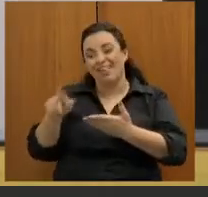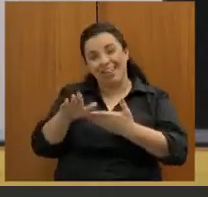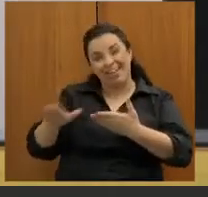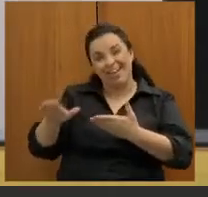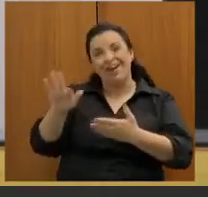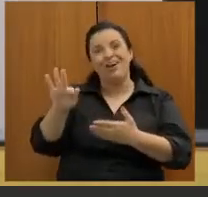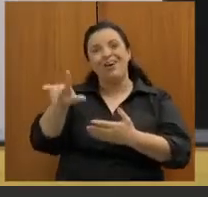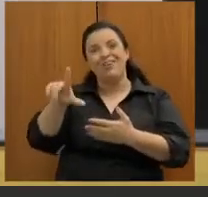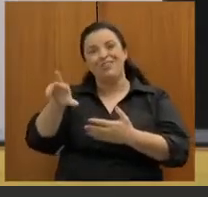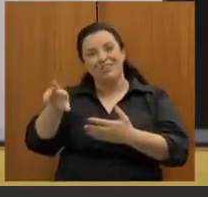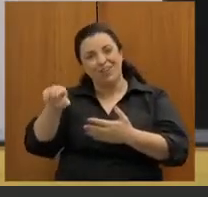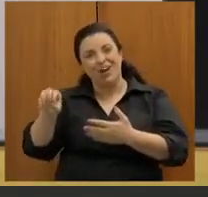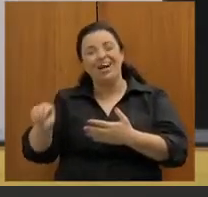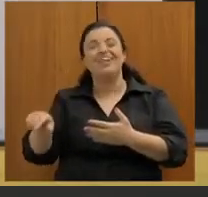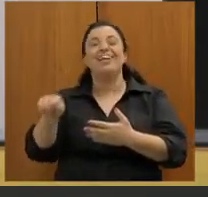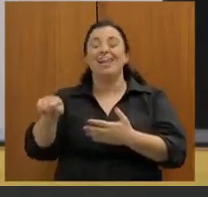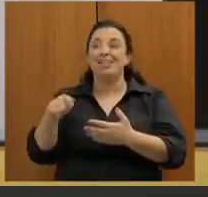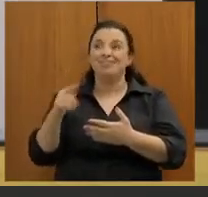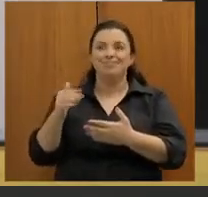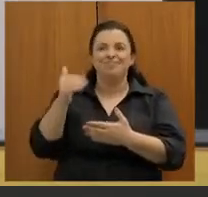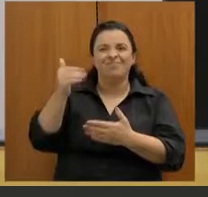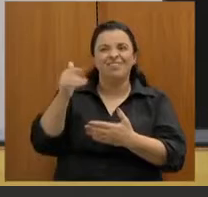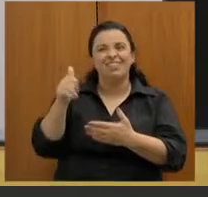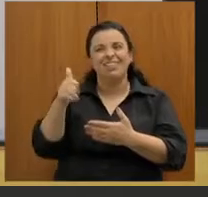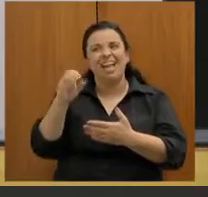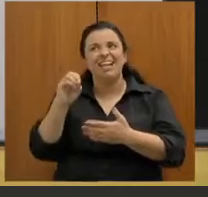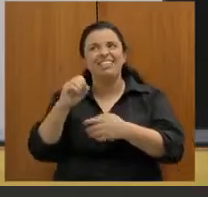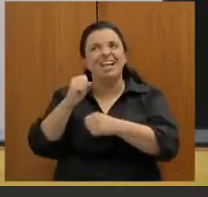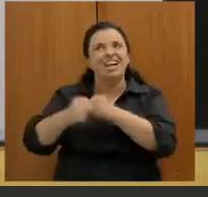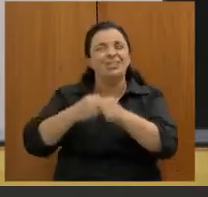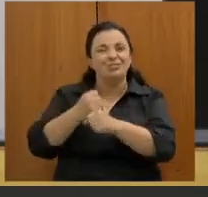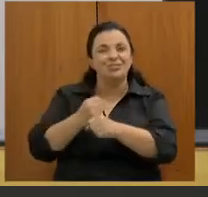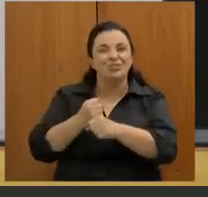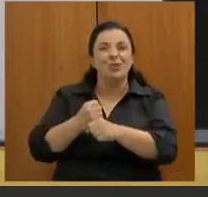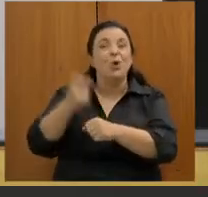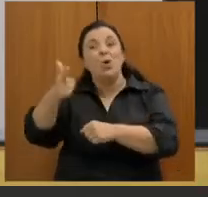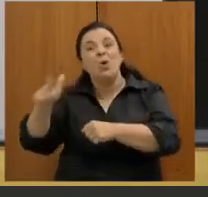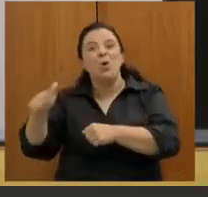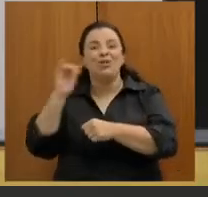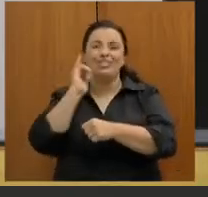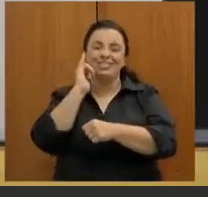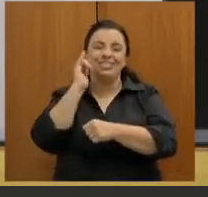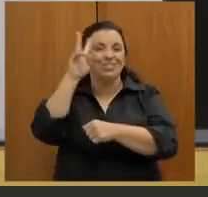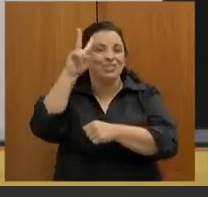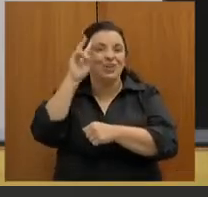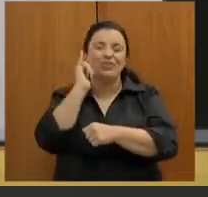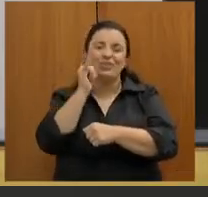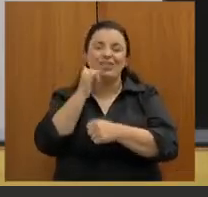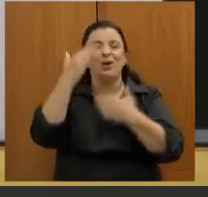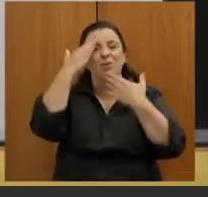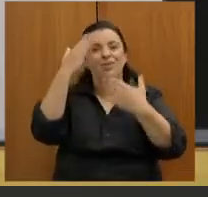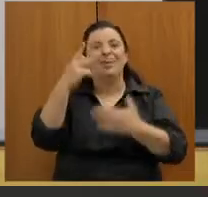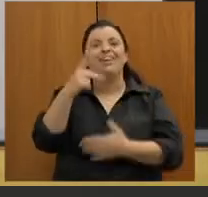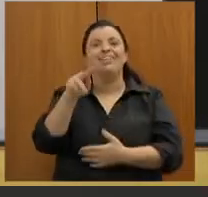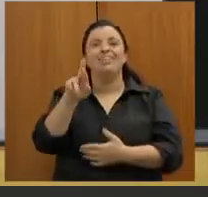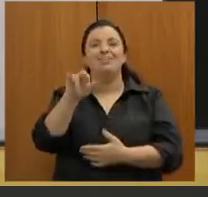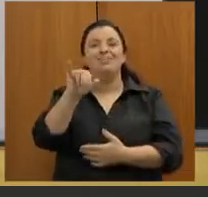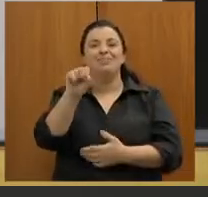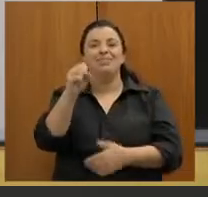né Daqui a pouco mais de uma década poder contar outras histórias Obrigada Priscila